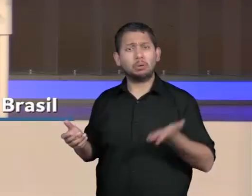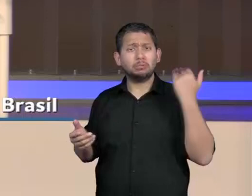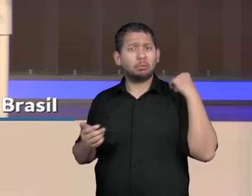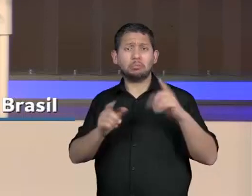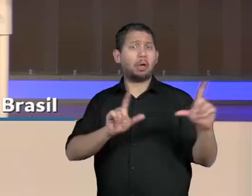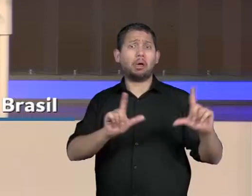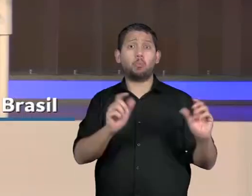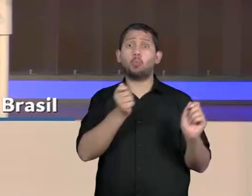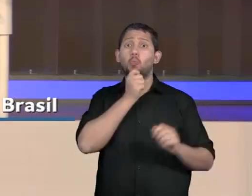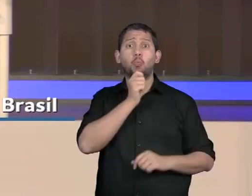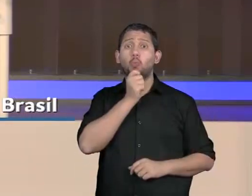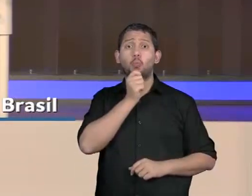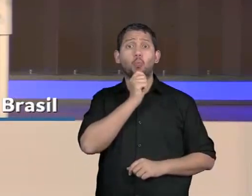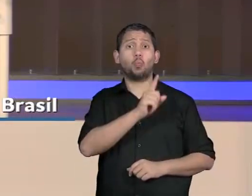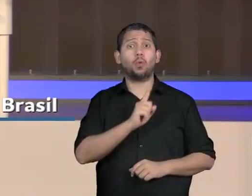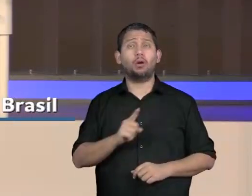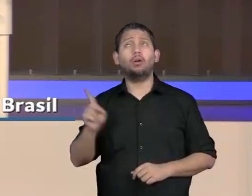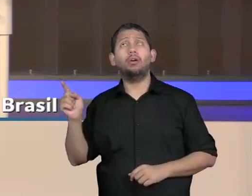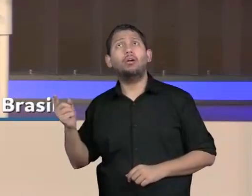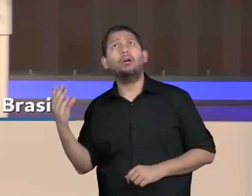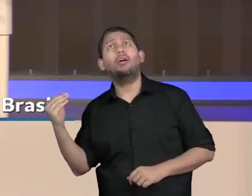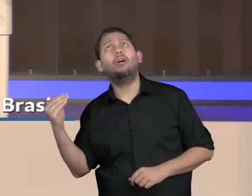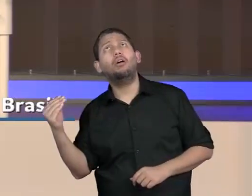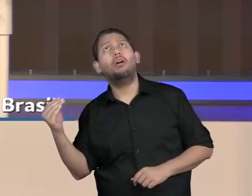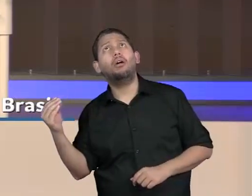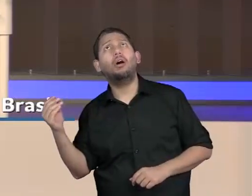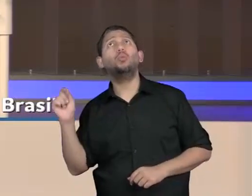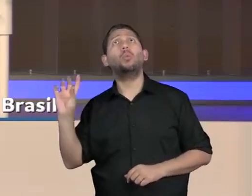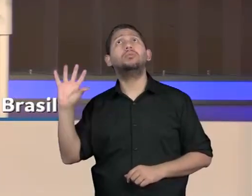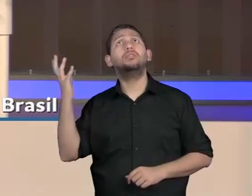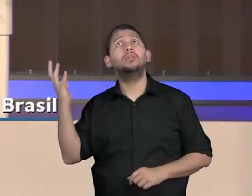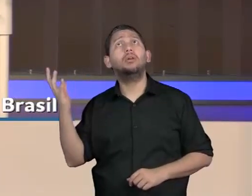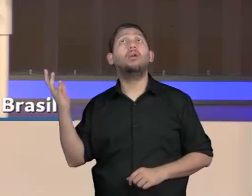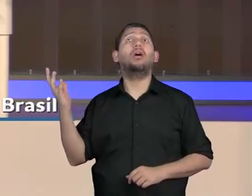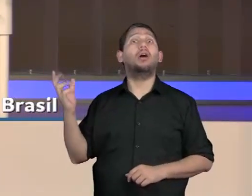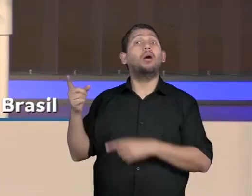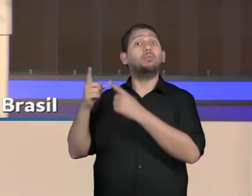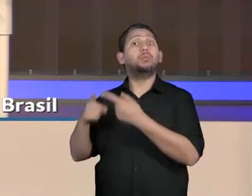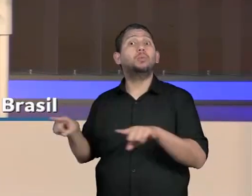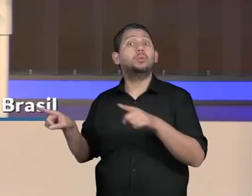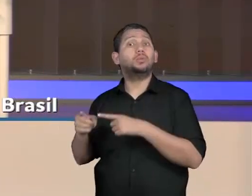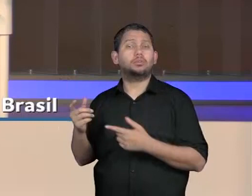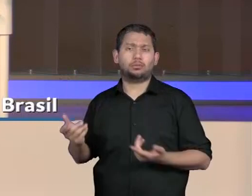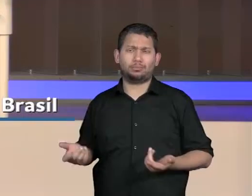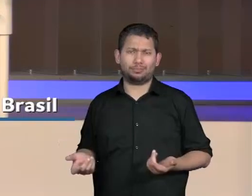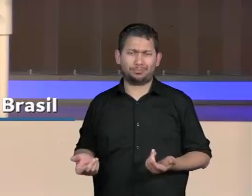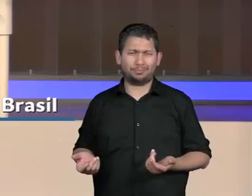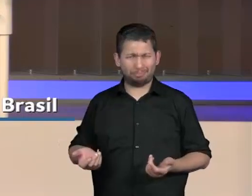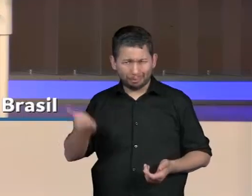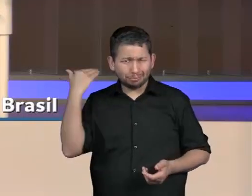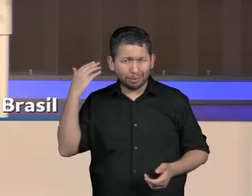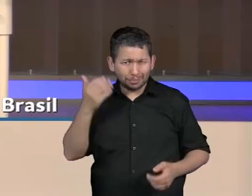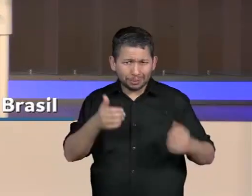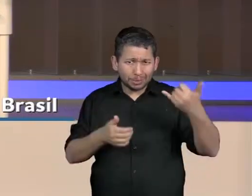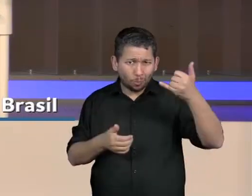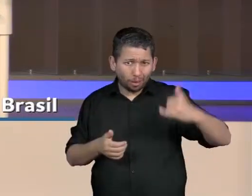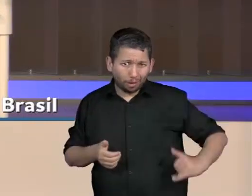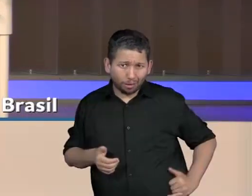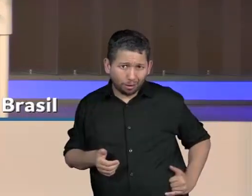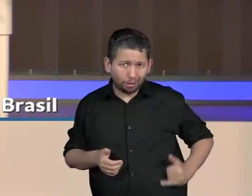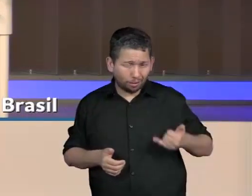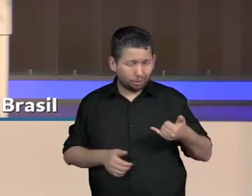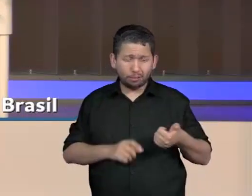notícias, para ouvir músicas. Agora a gente ouve música no celular, né? Tem aplicativos, ou você acessa a